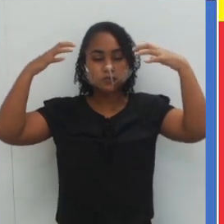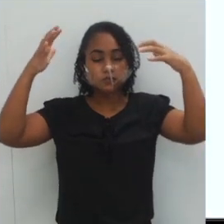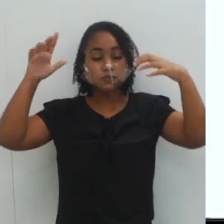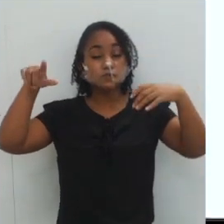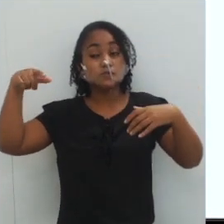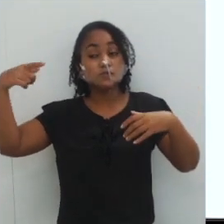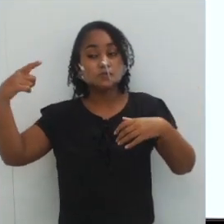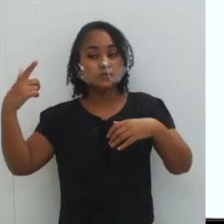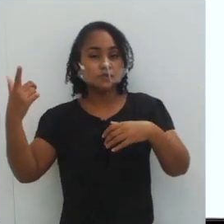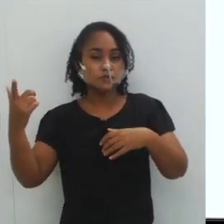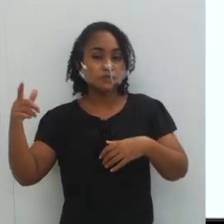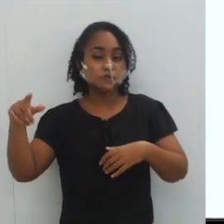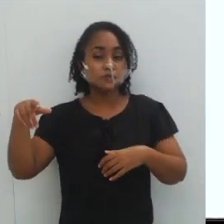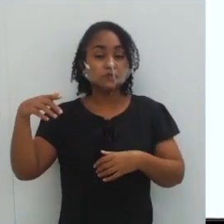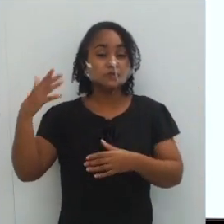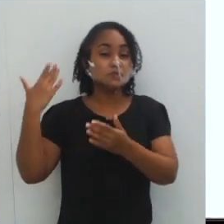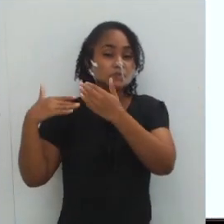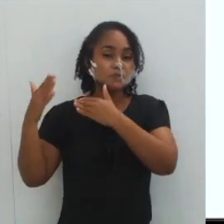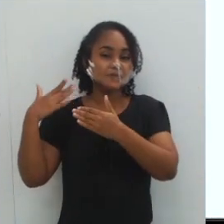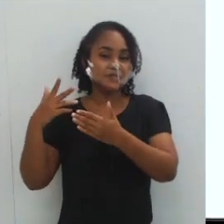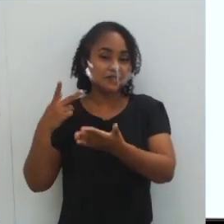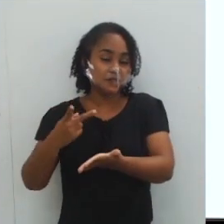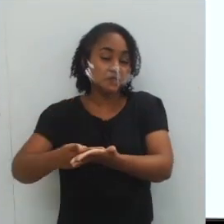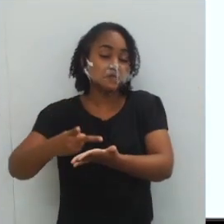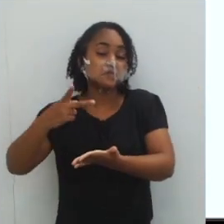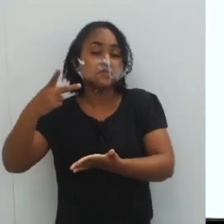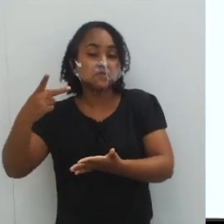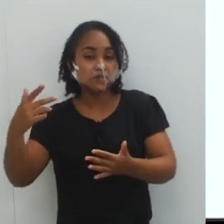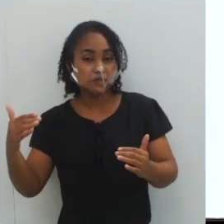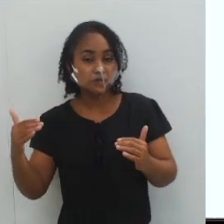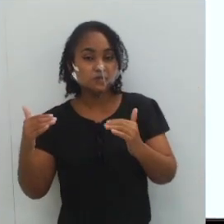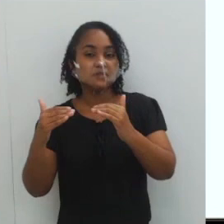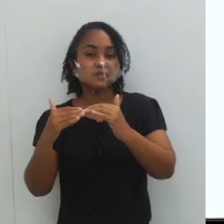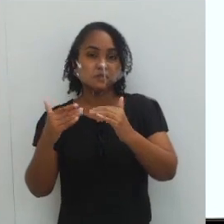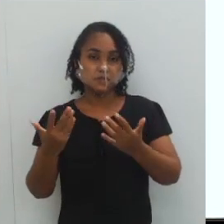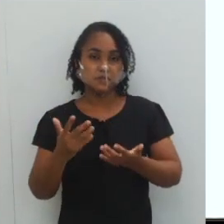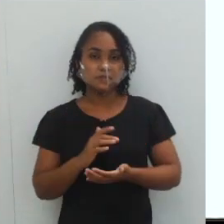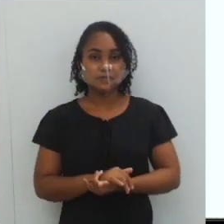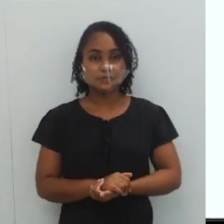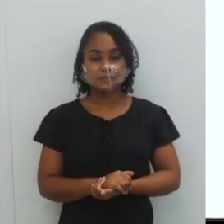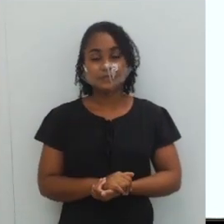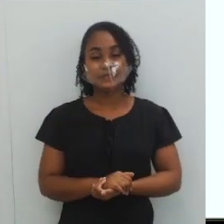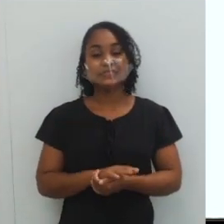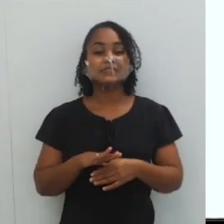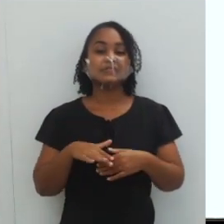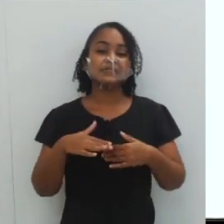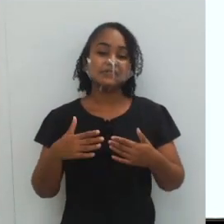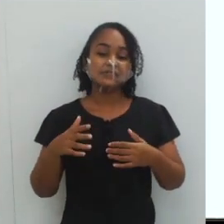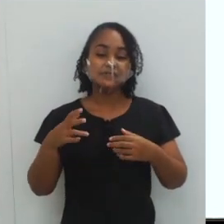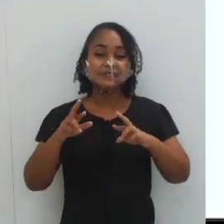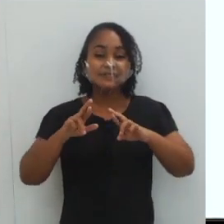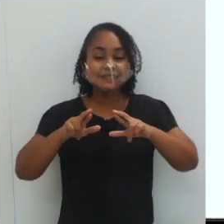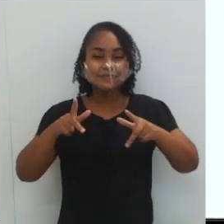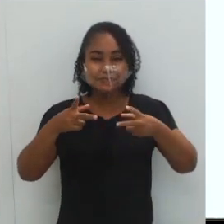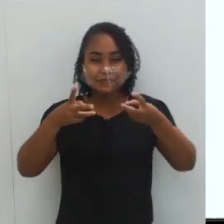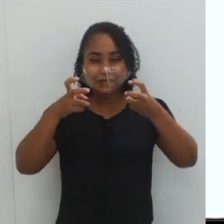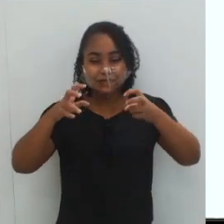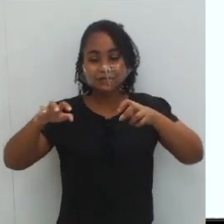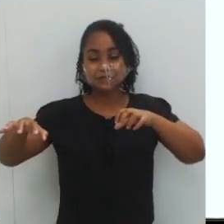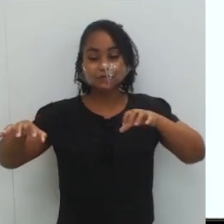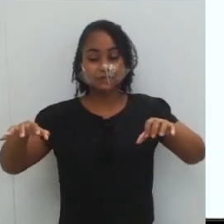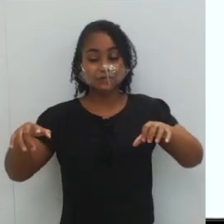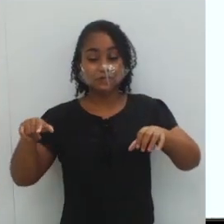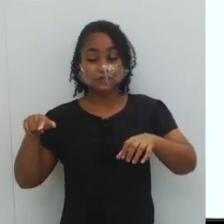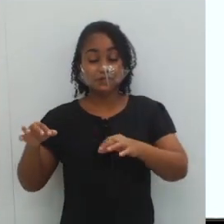fazendo uma outra coisa lá no passado, uma outra aconteceu. Essa é a